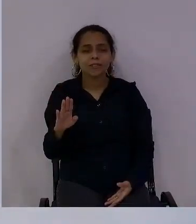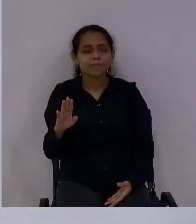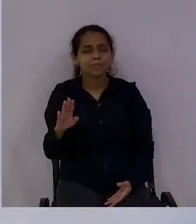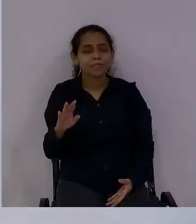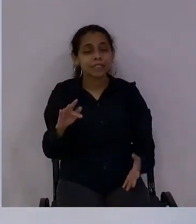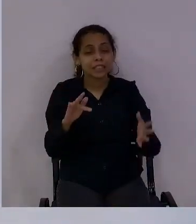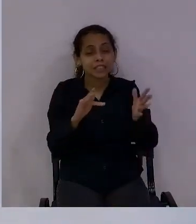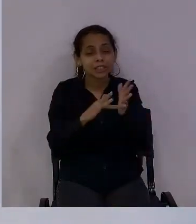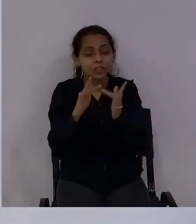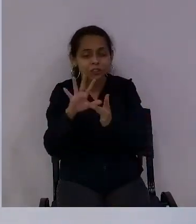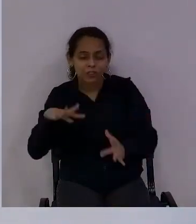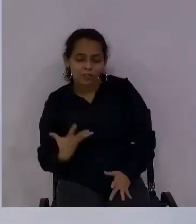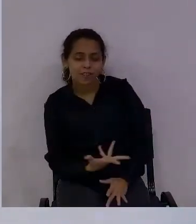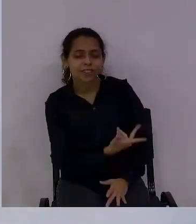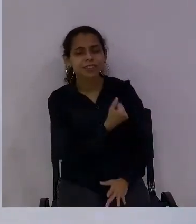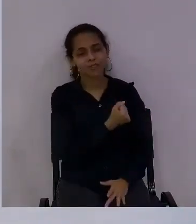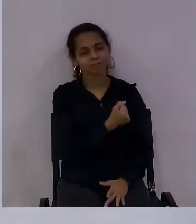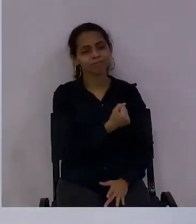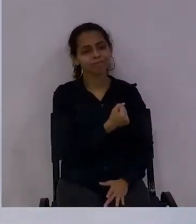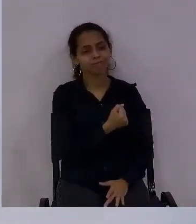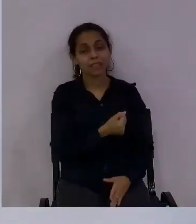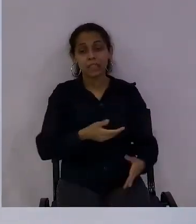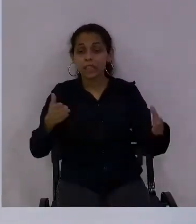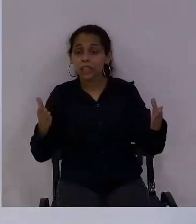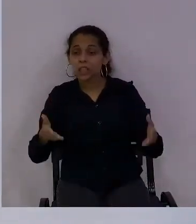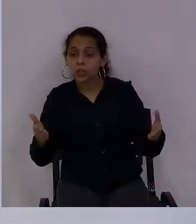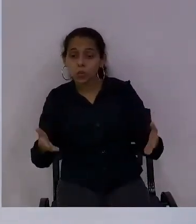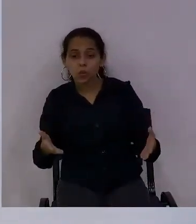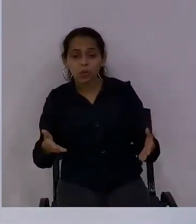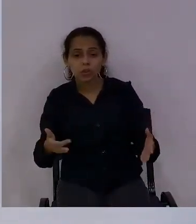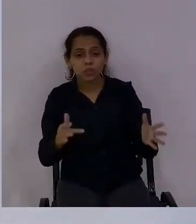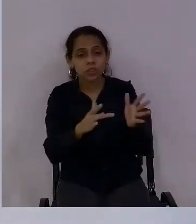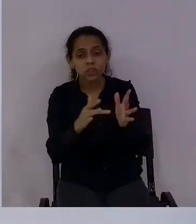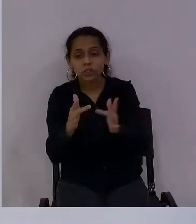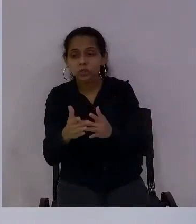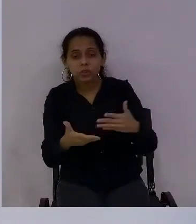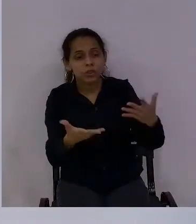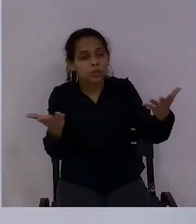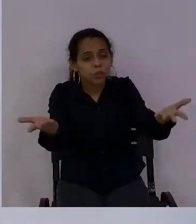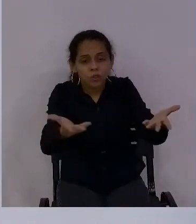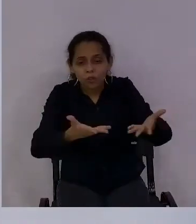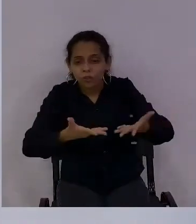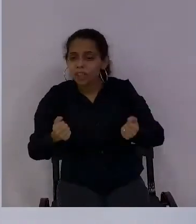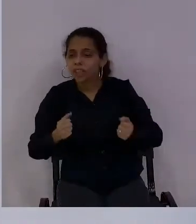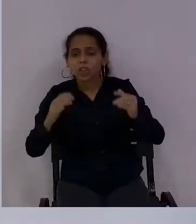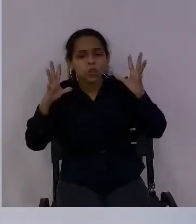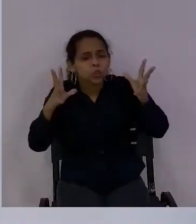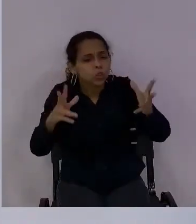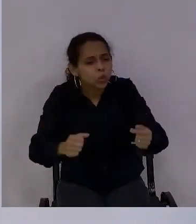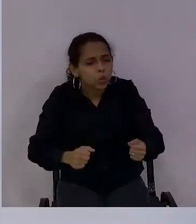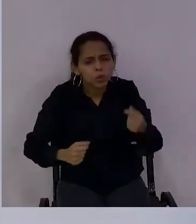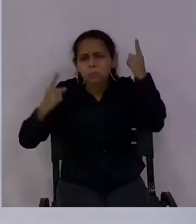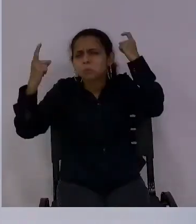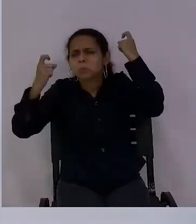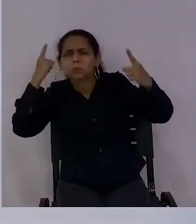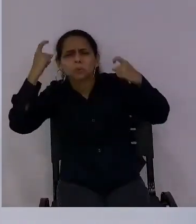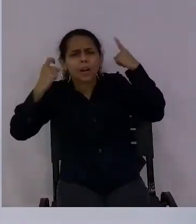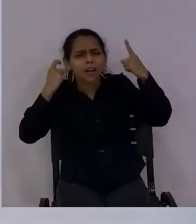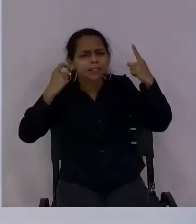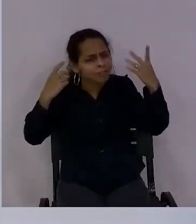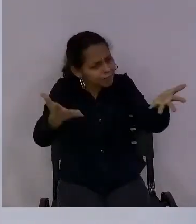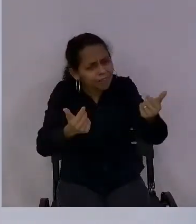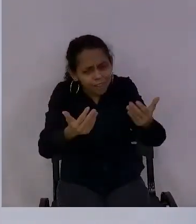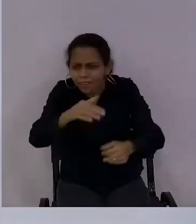Jesus faz um convite a você. Vinde a mim todos vós que estáis cansados, que estáis sobrecarregados, eu vos aliviarei.